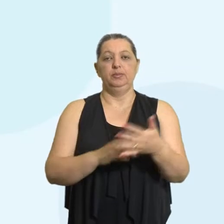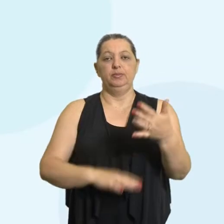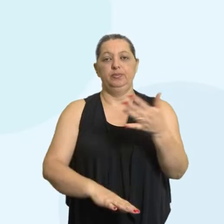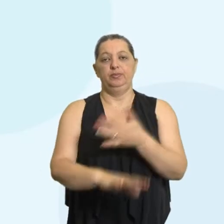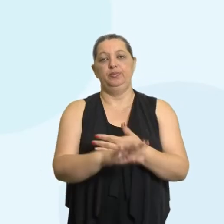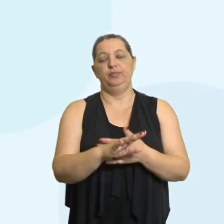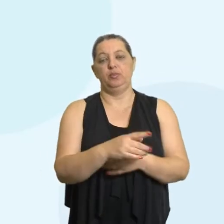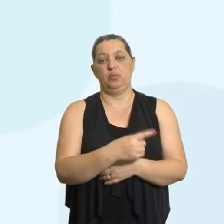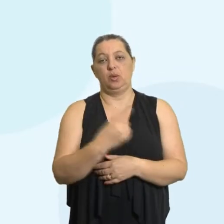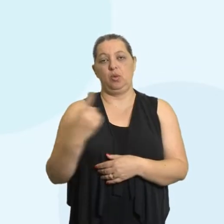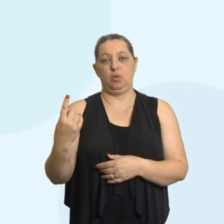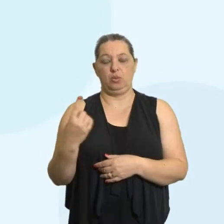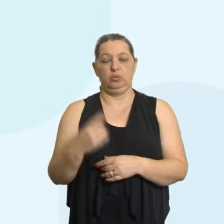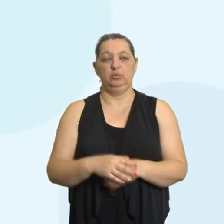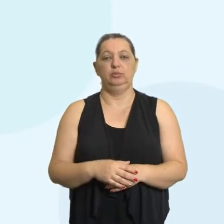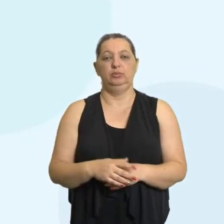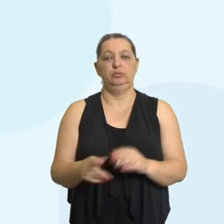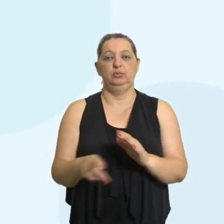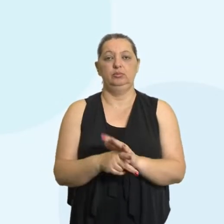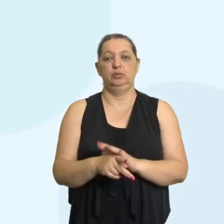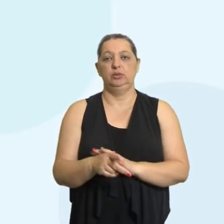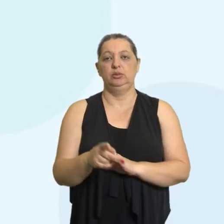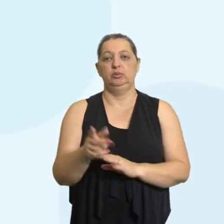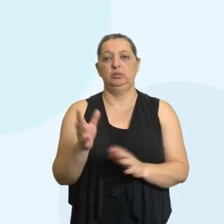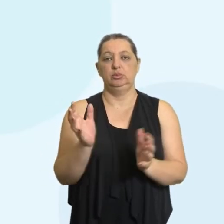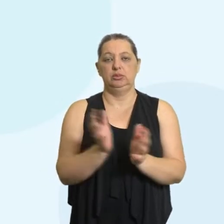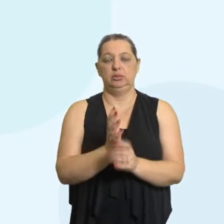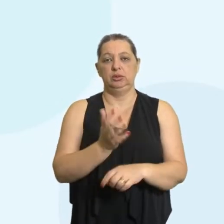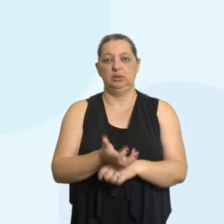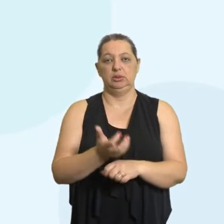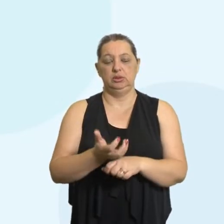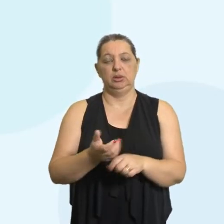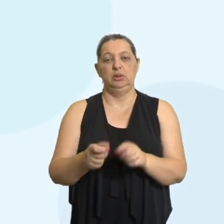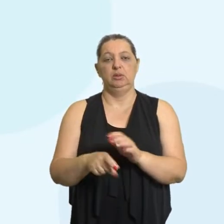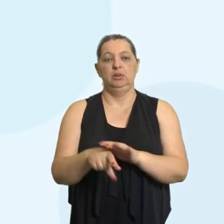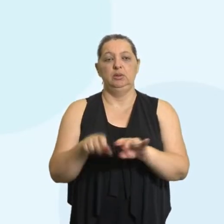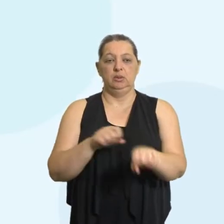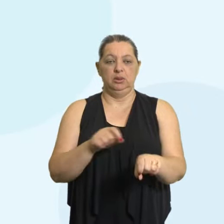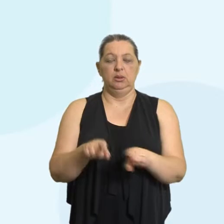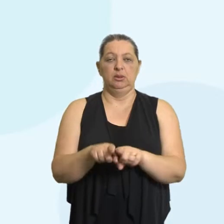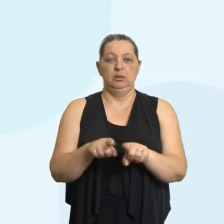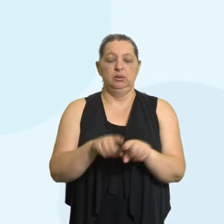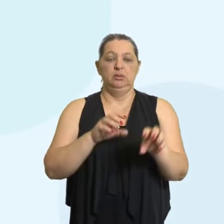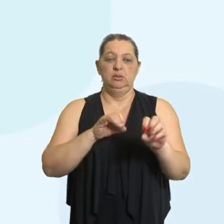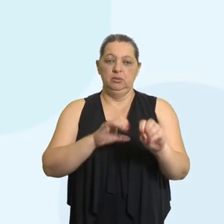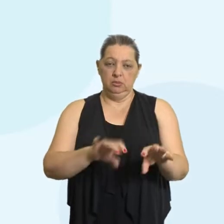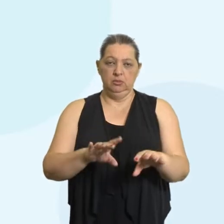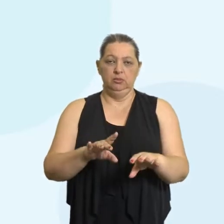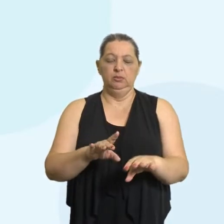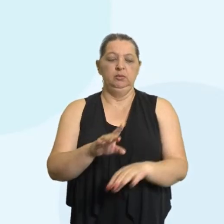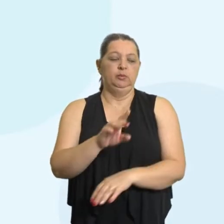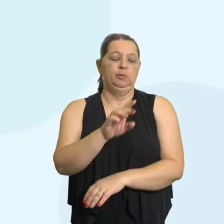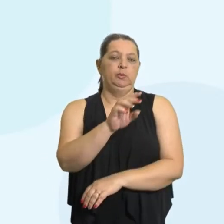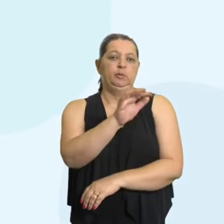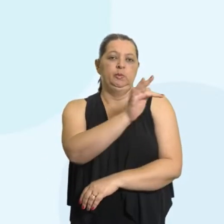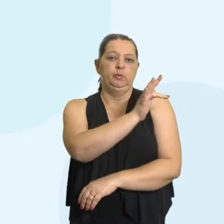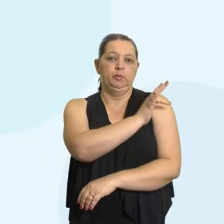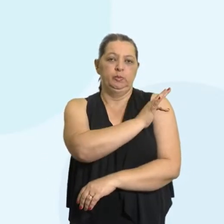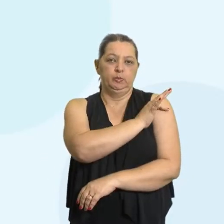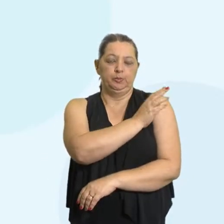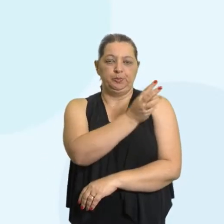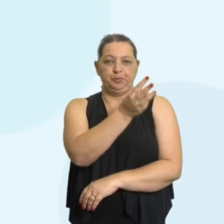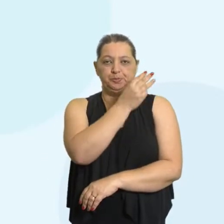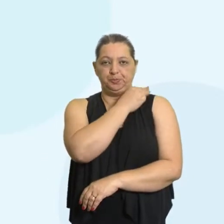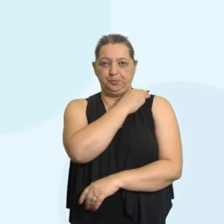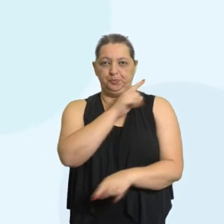itinerários formativos e trazer também um exemplo da arte consciências humanas tanto do ensino fundamental quanto nos ensinos médios aí a